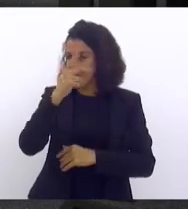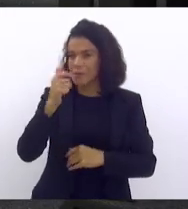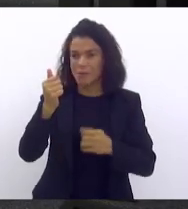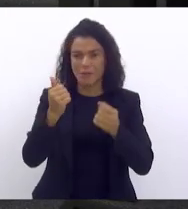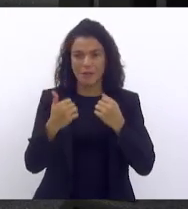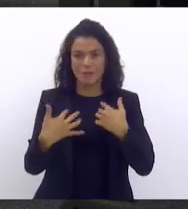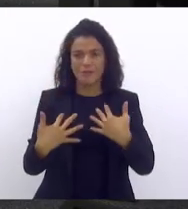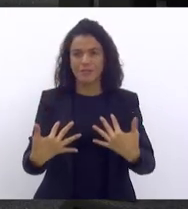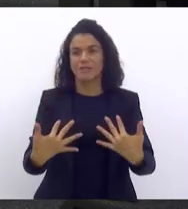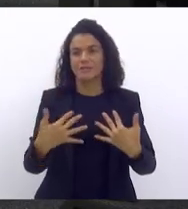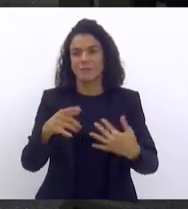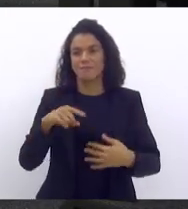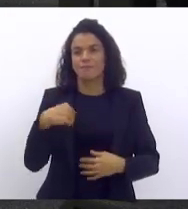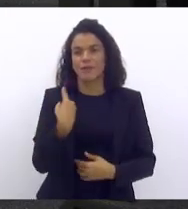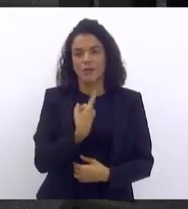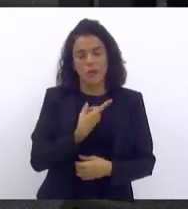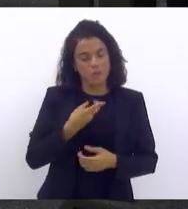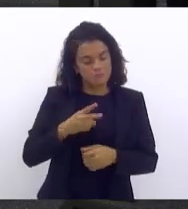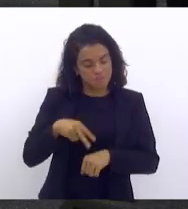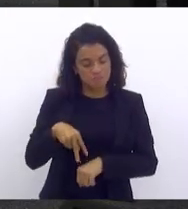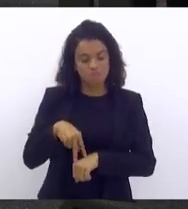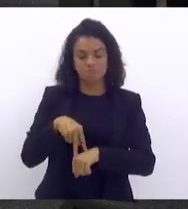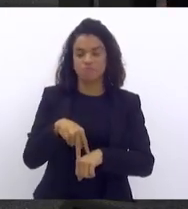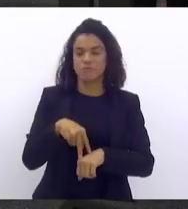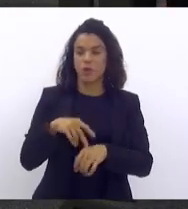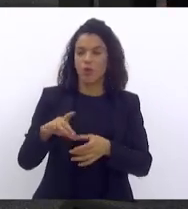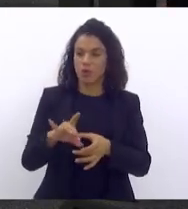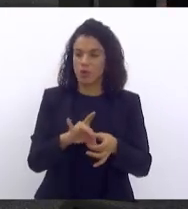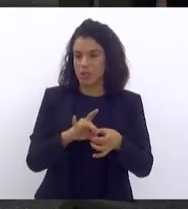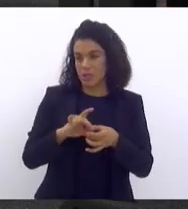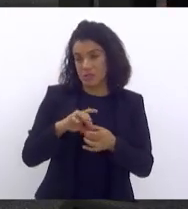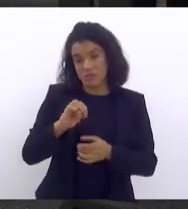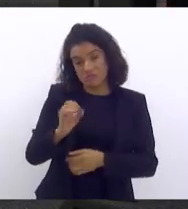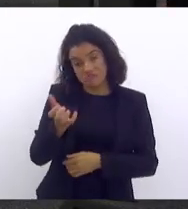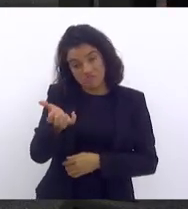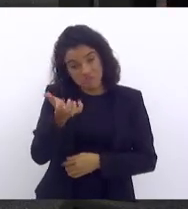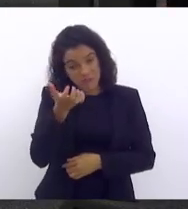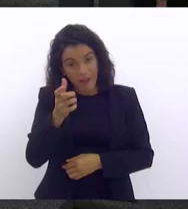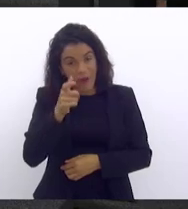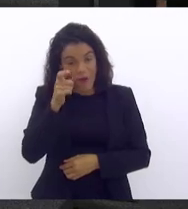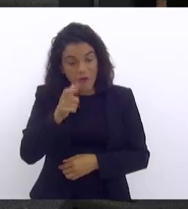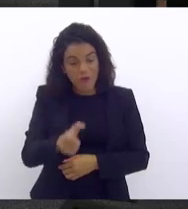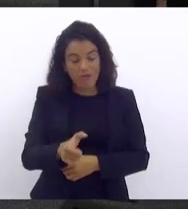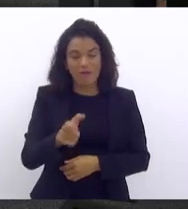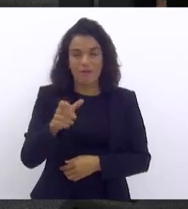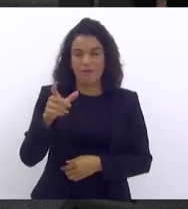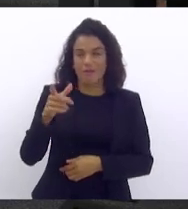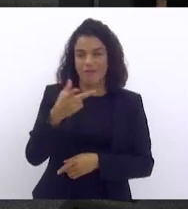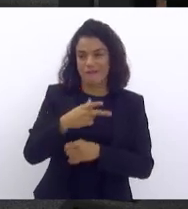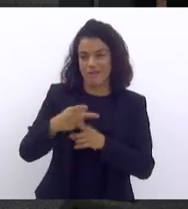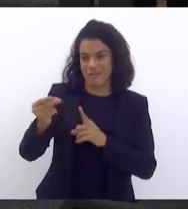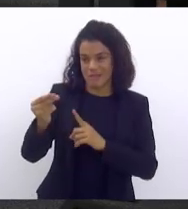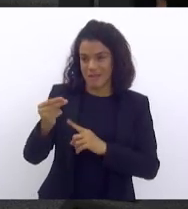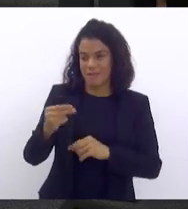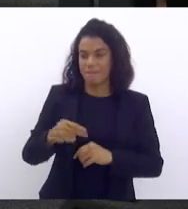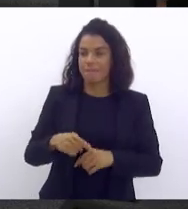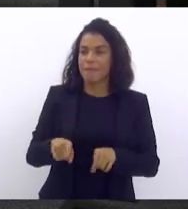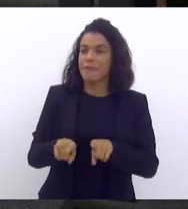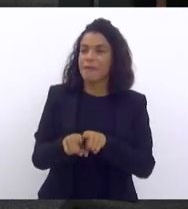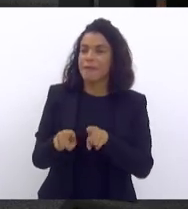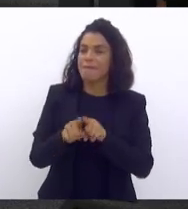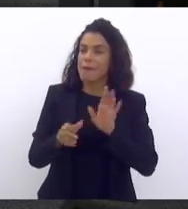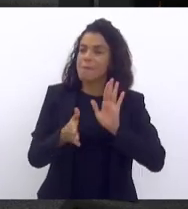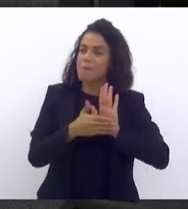audiência, e a gente tem que se manter unidos para se quiser ganhar essa gratificação. E queria propor também à